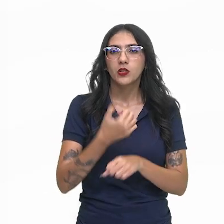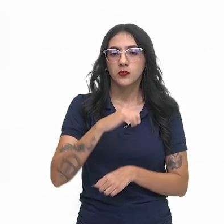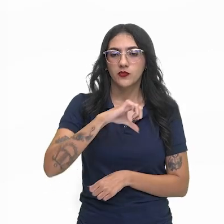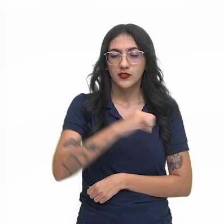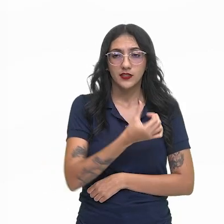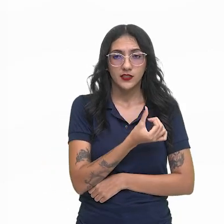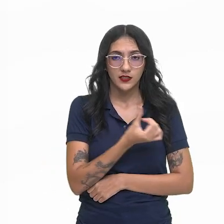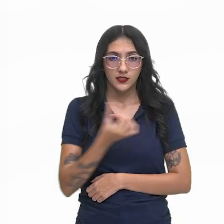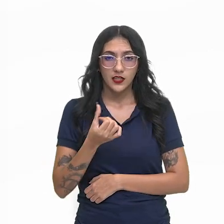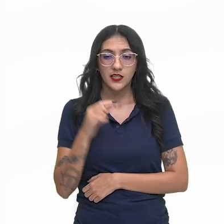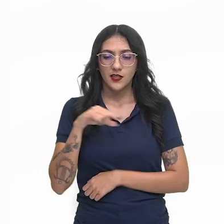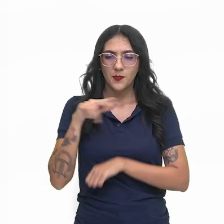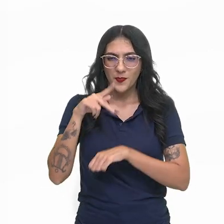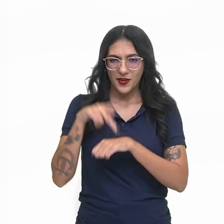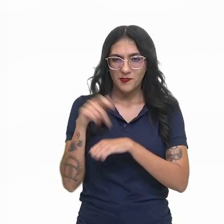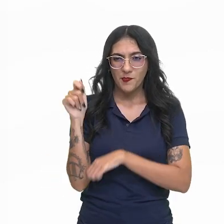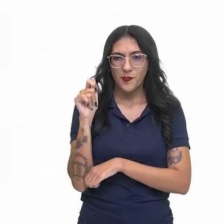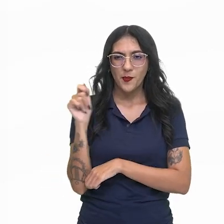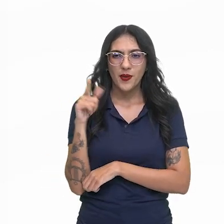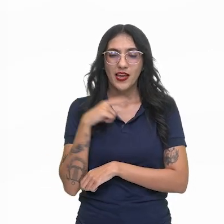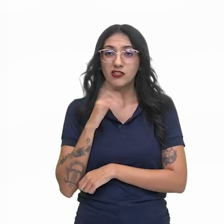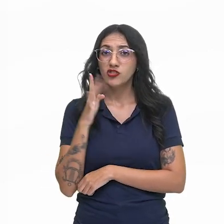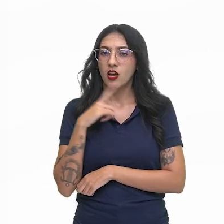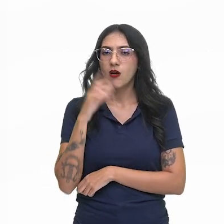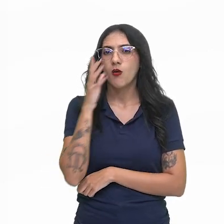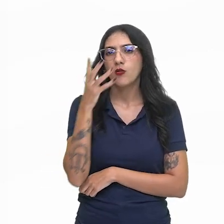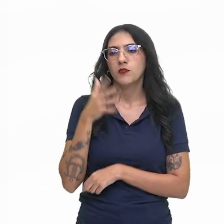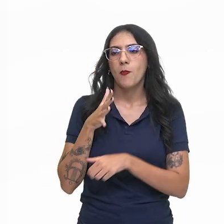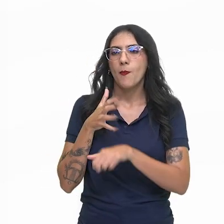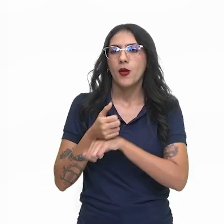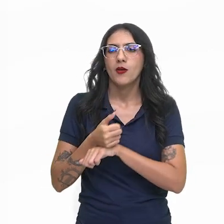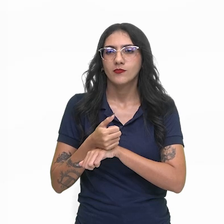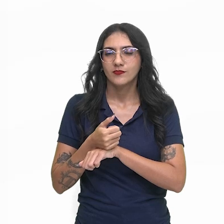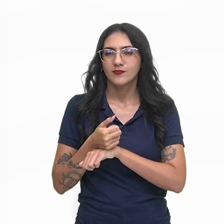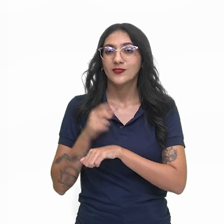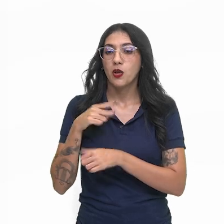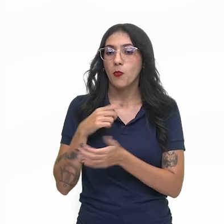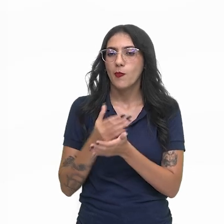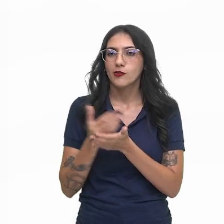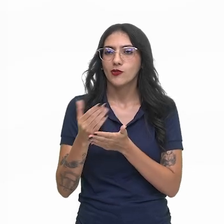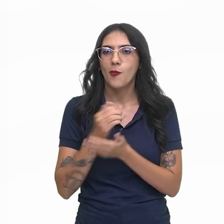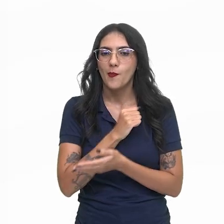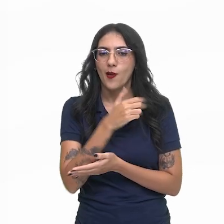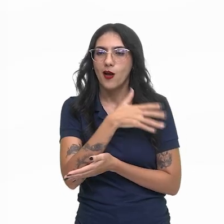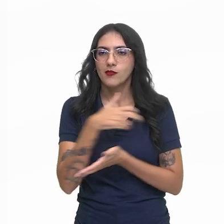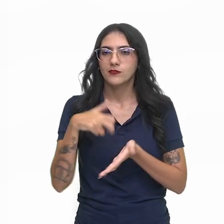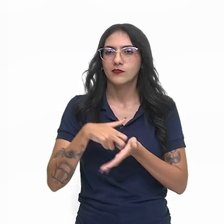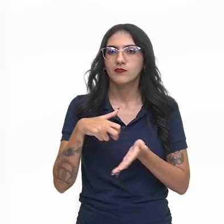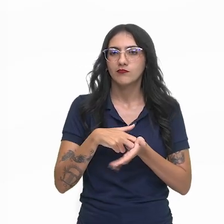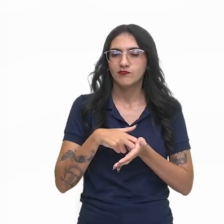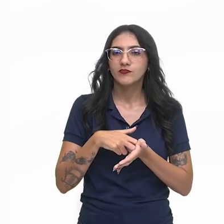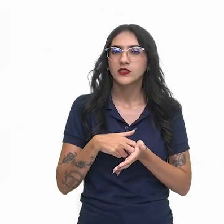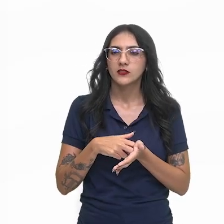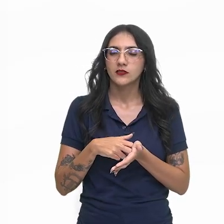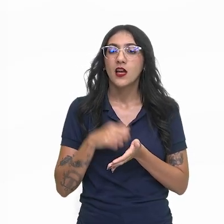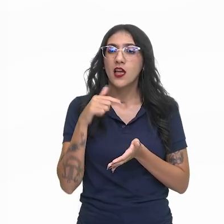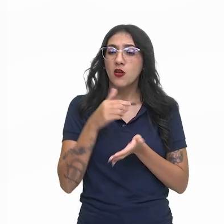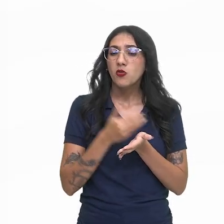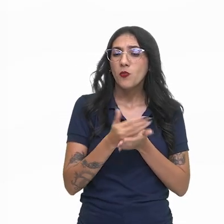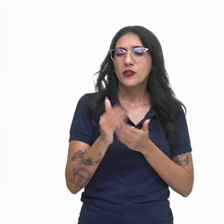1966, a Argentina tinha passado por um golpe que instaurou uma ditadura militar que se estendeu até